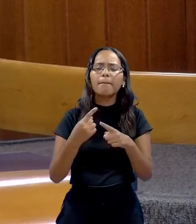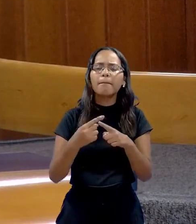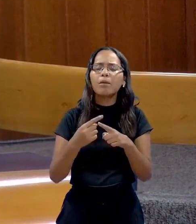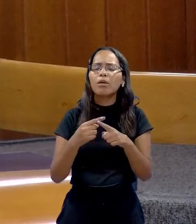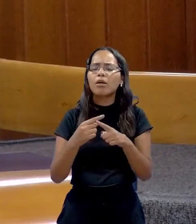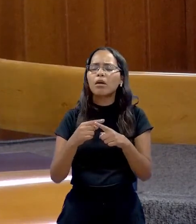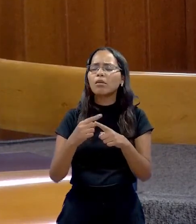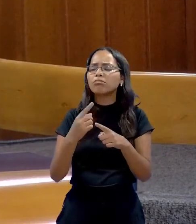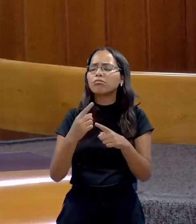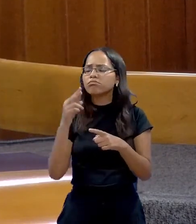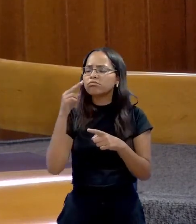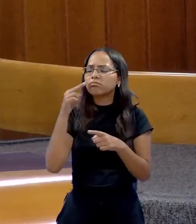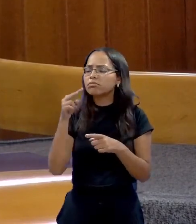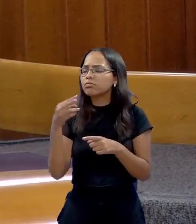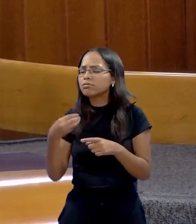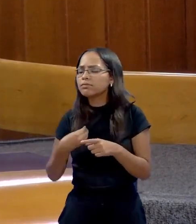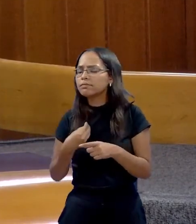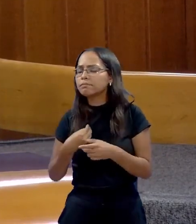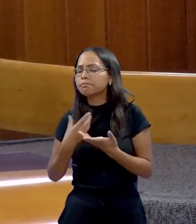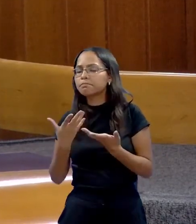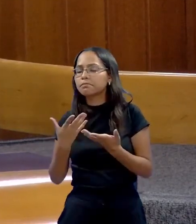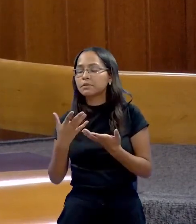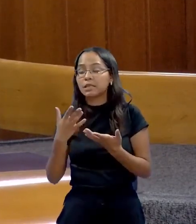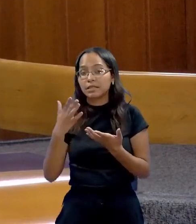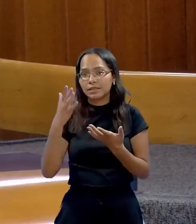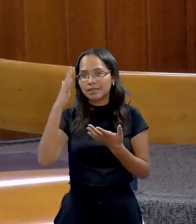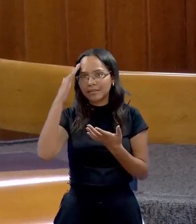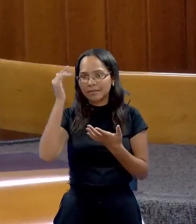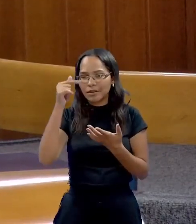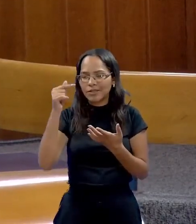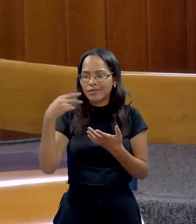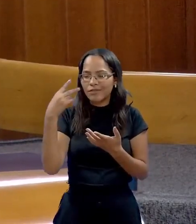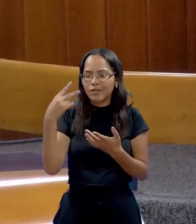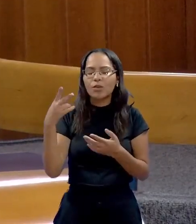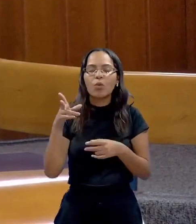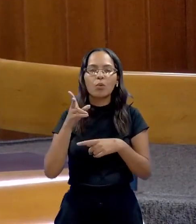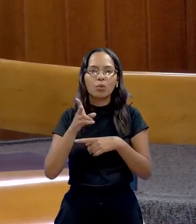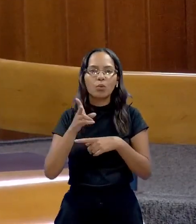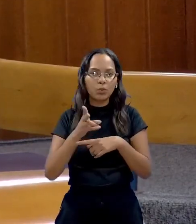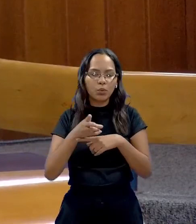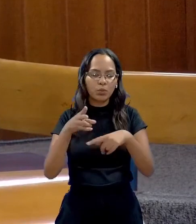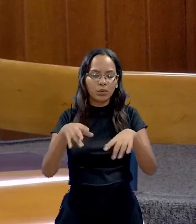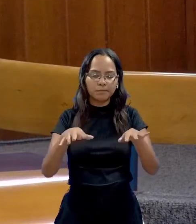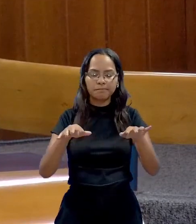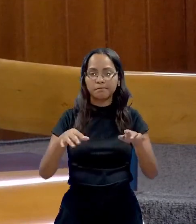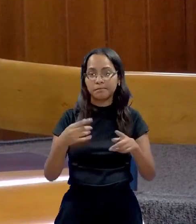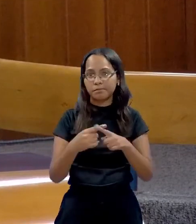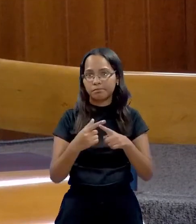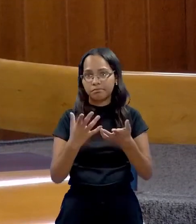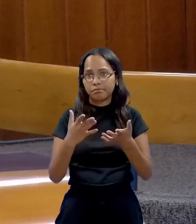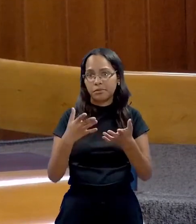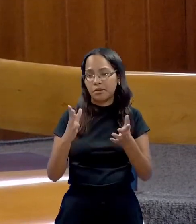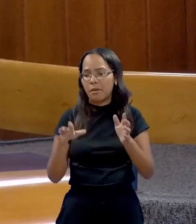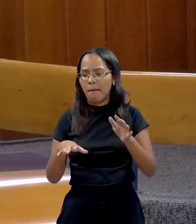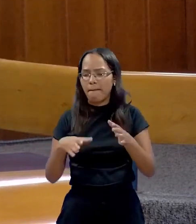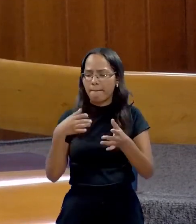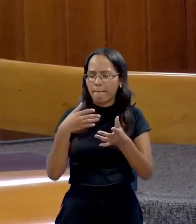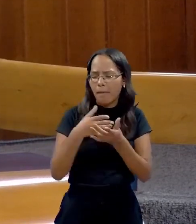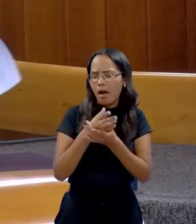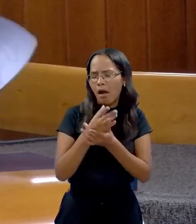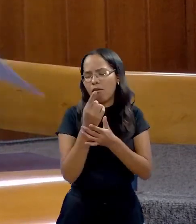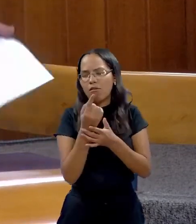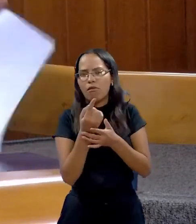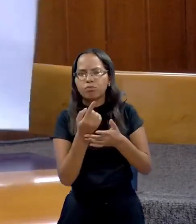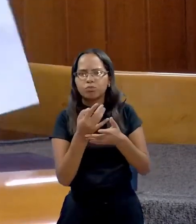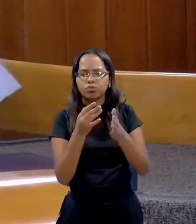dia? Para que os vereadores permaneçam em plenário. Às vezes aprova o projeto de um vereador, ele vai embora. Para vocês